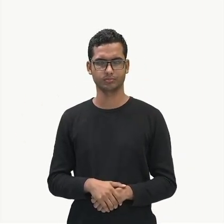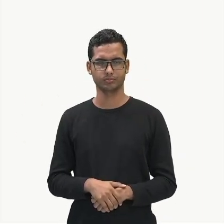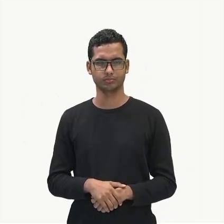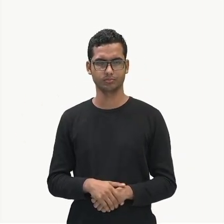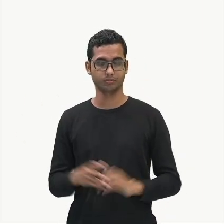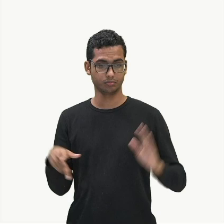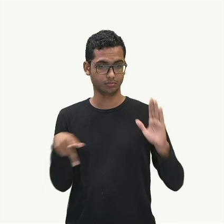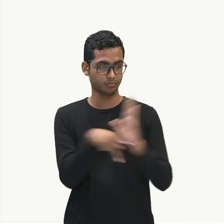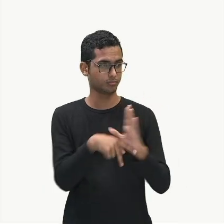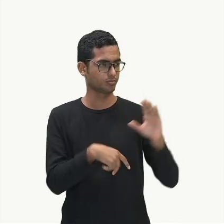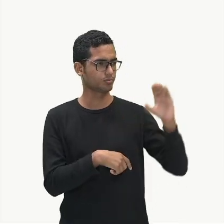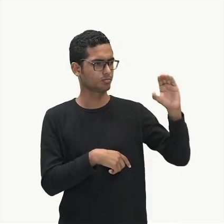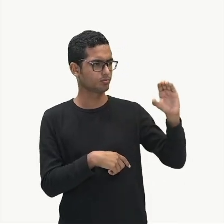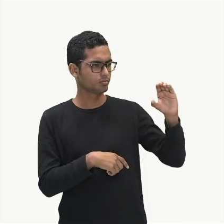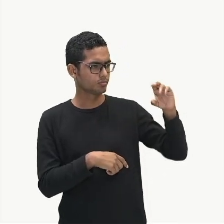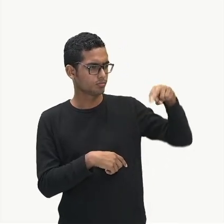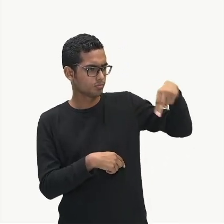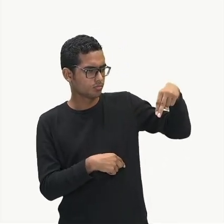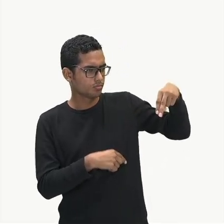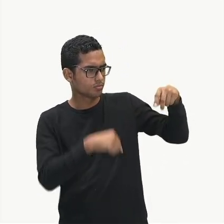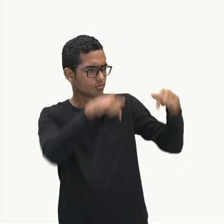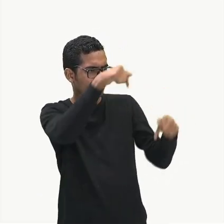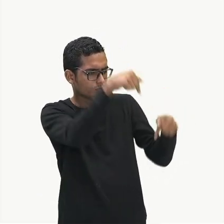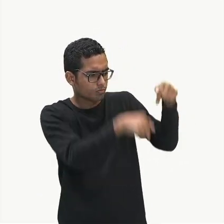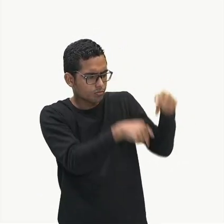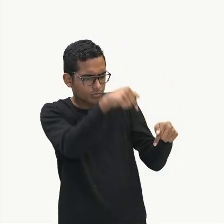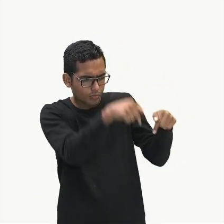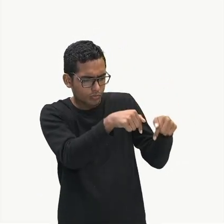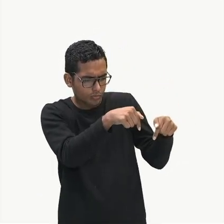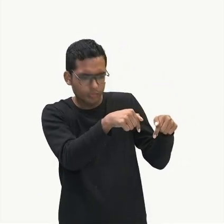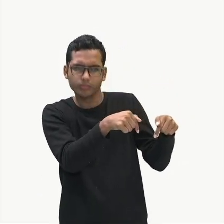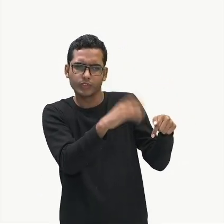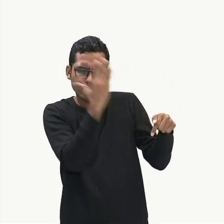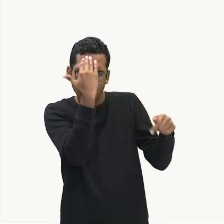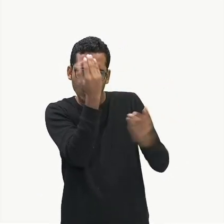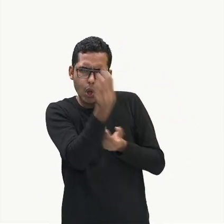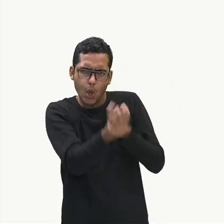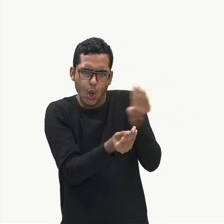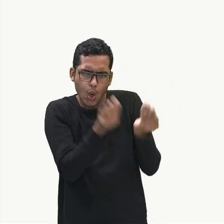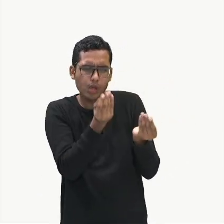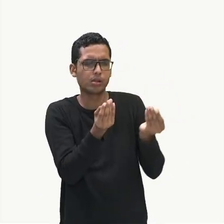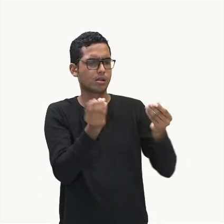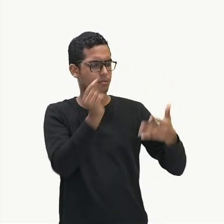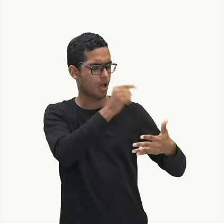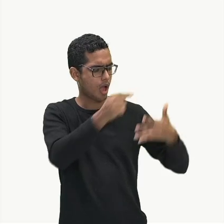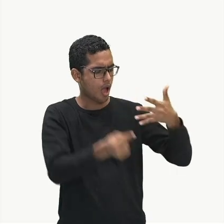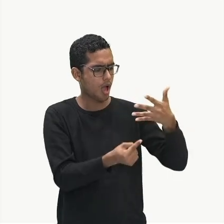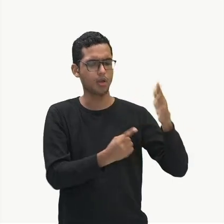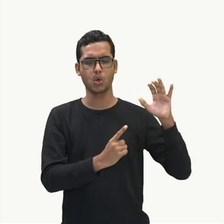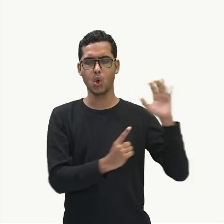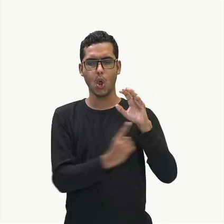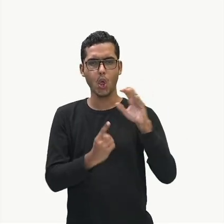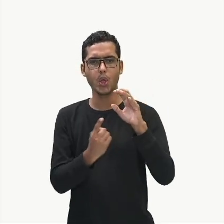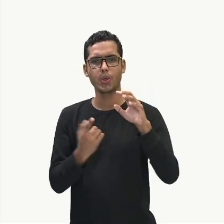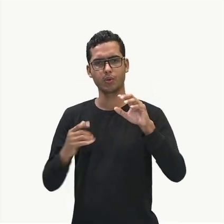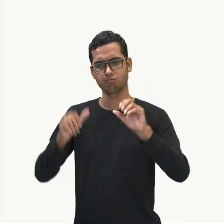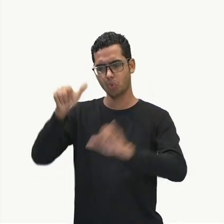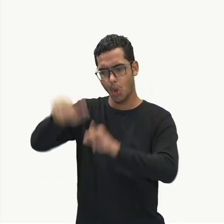das reações químicas e os fatores, né, que afetam essa cinética, a gente